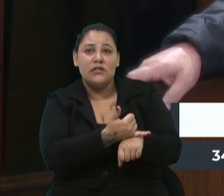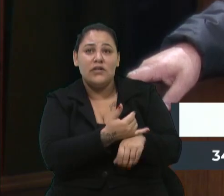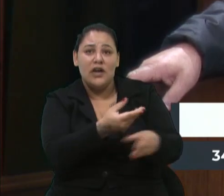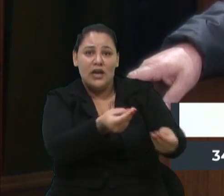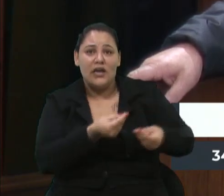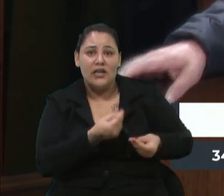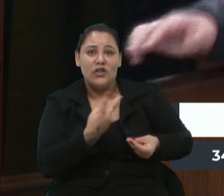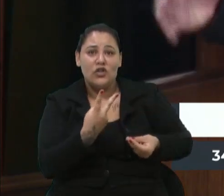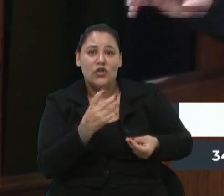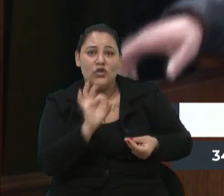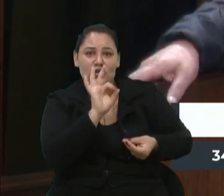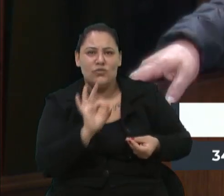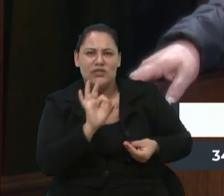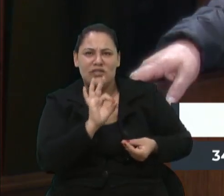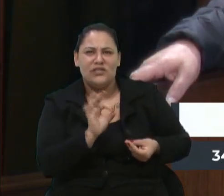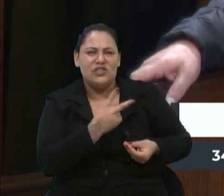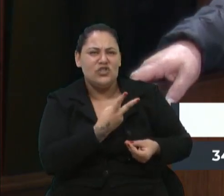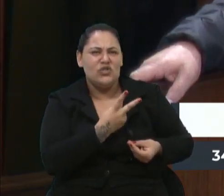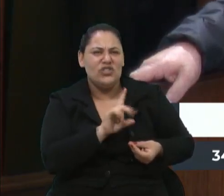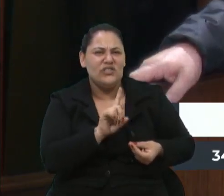ganhando 2%,